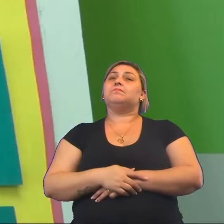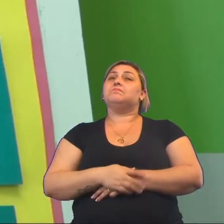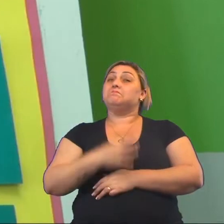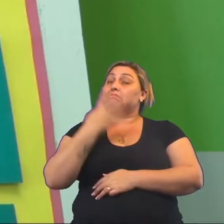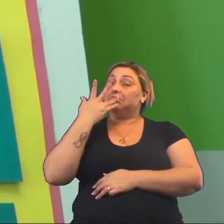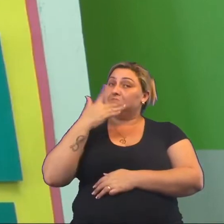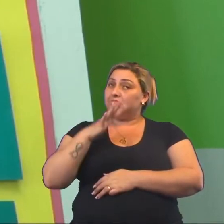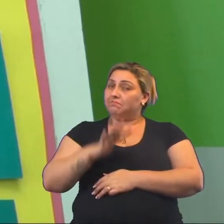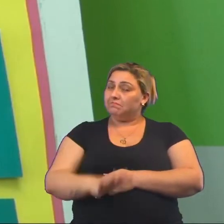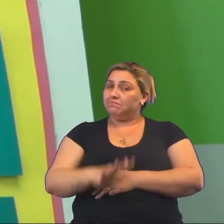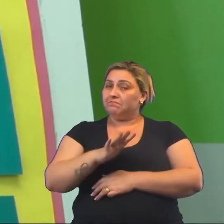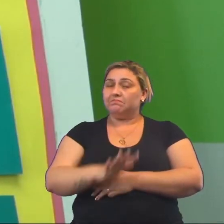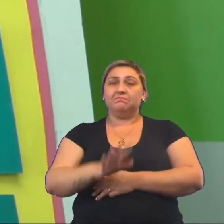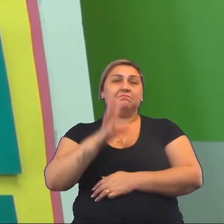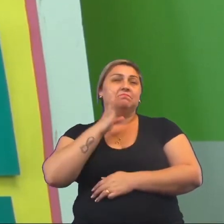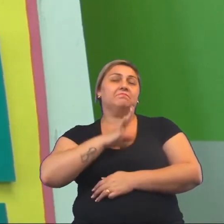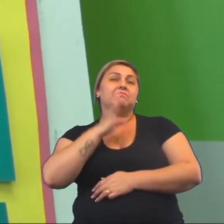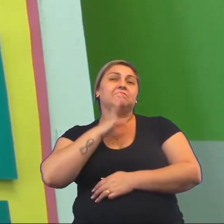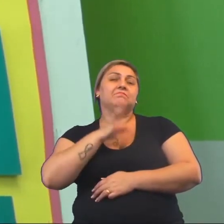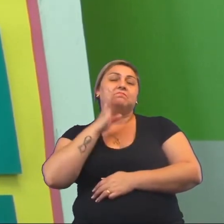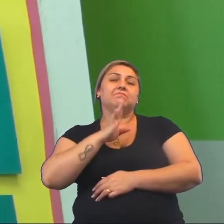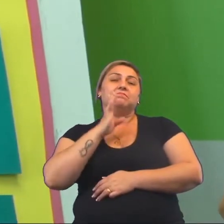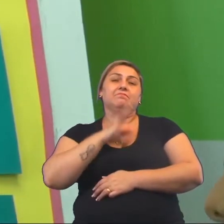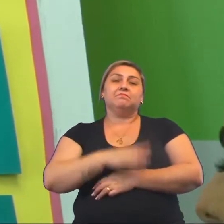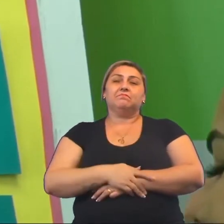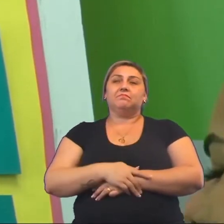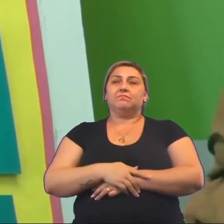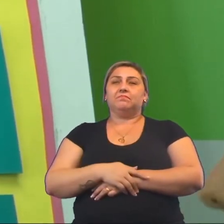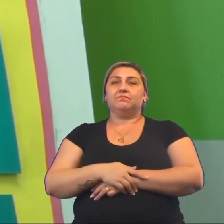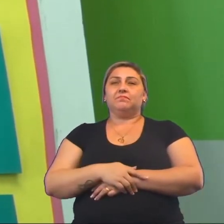Olha, crianças, que legal!